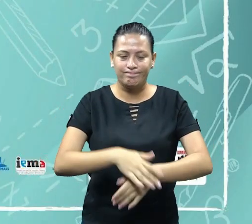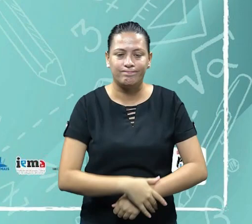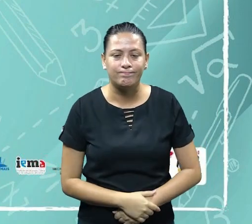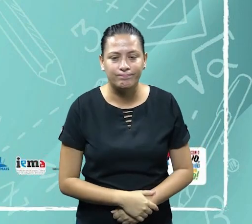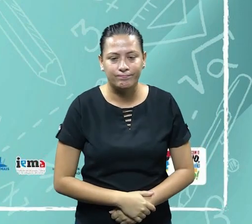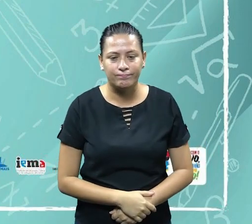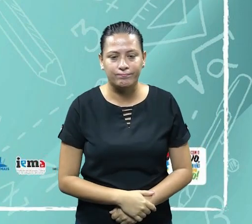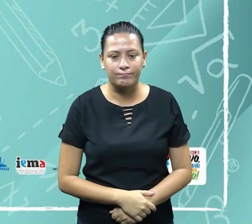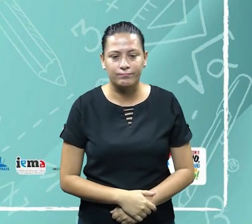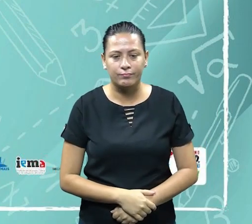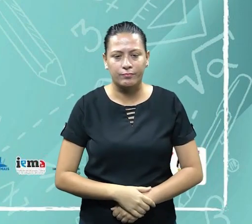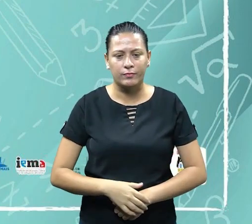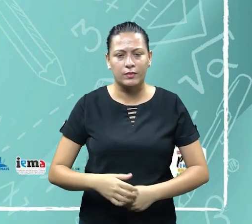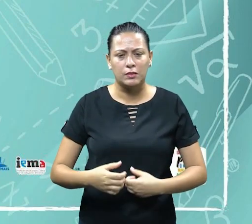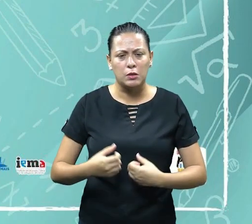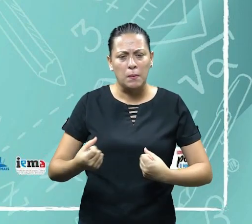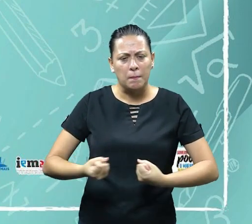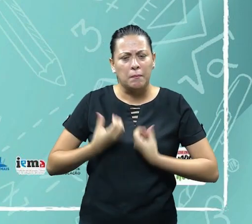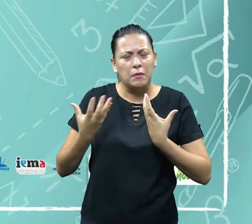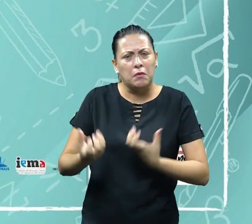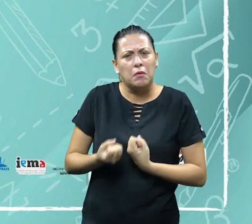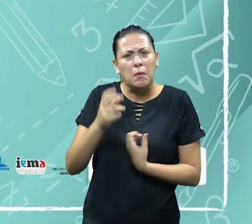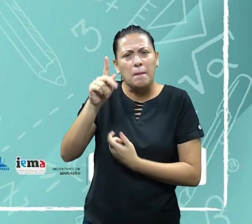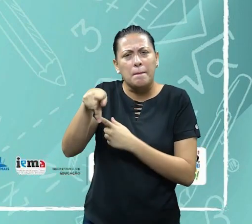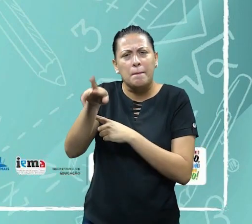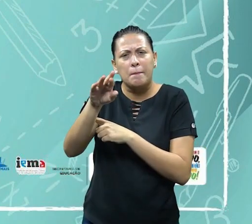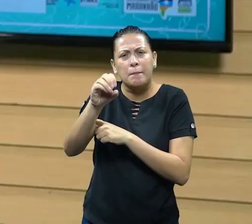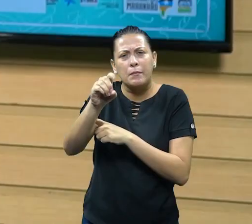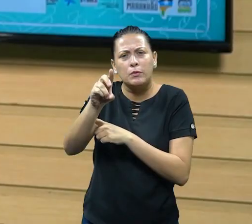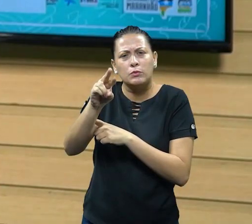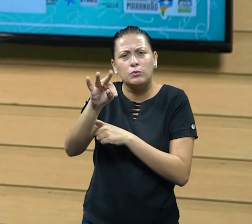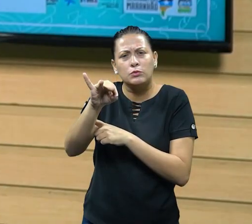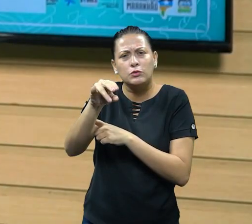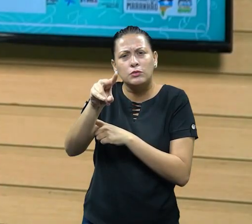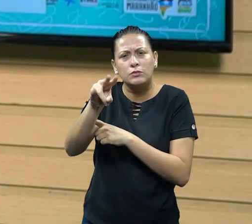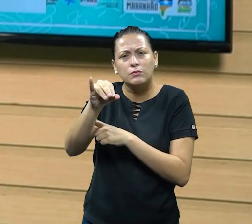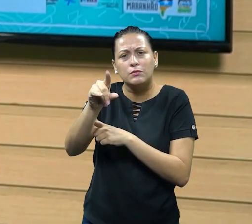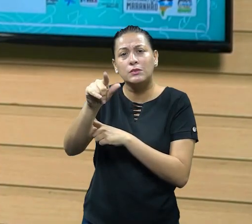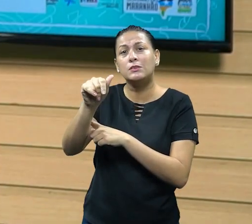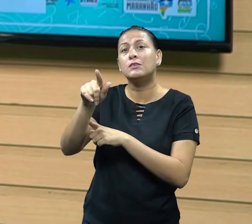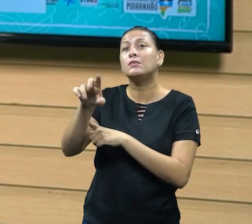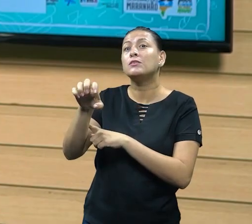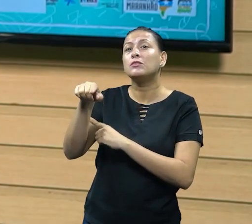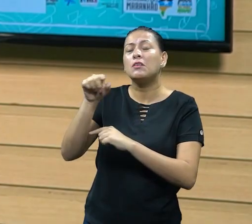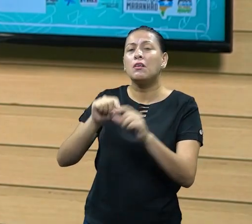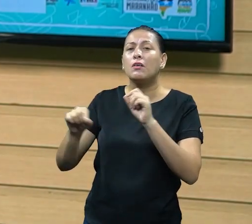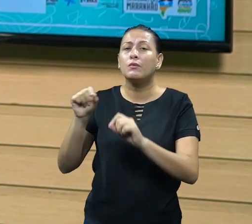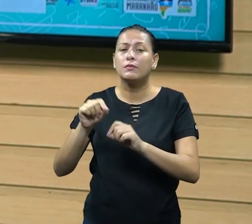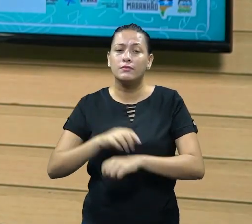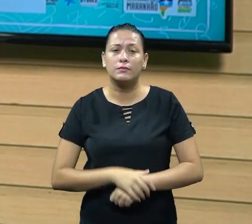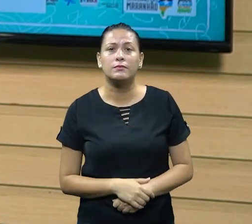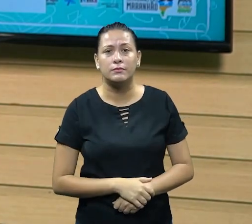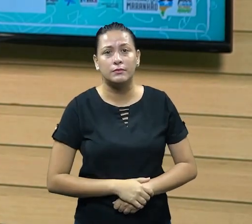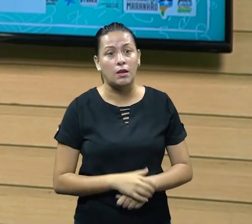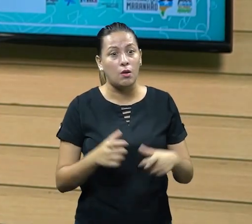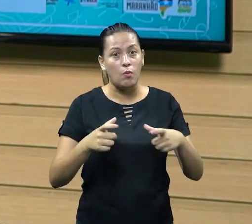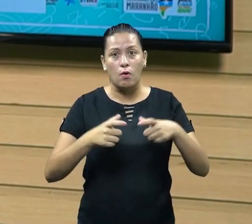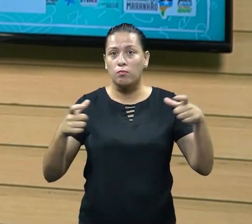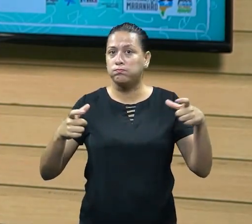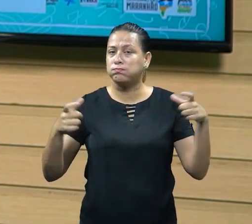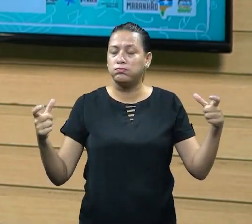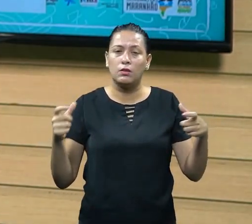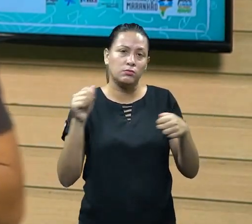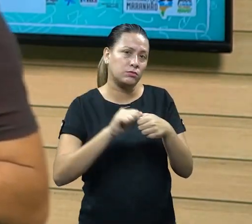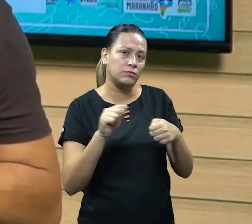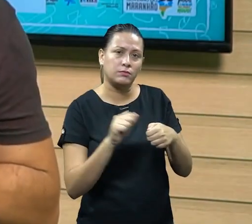Produtividade. Professor, já ouvi muito falar essa palavra produtividade. O que é produtividade? Muito simples. Aumento da produção.